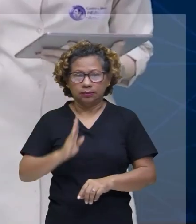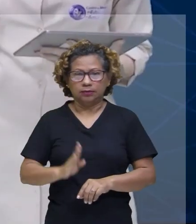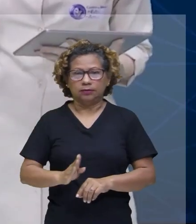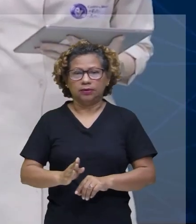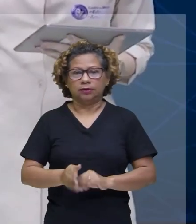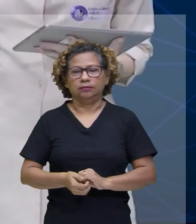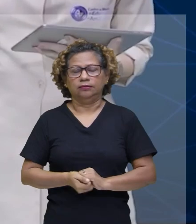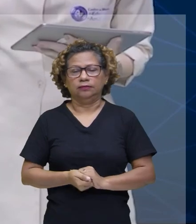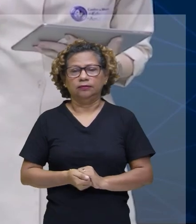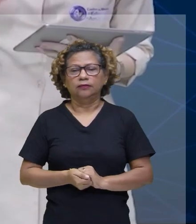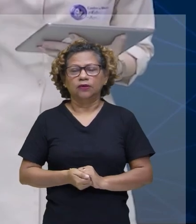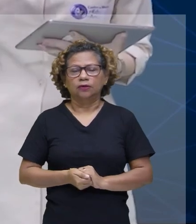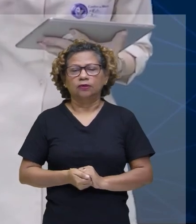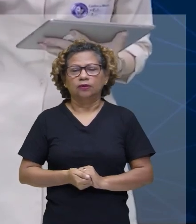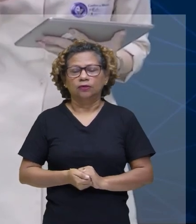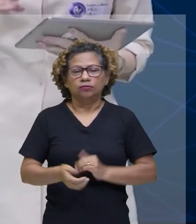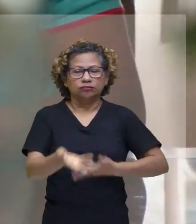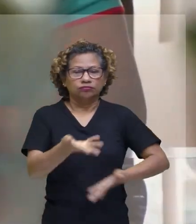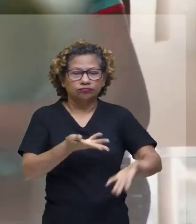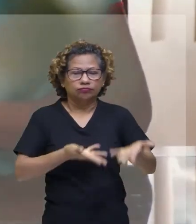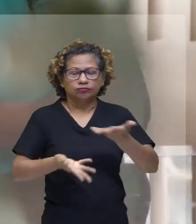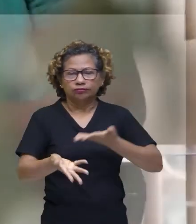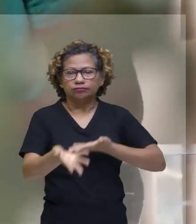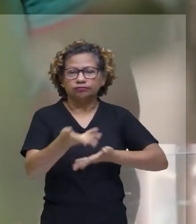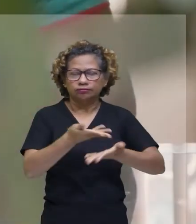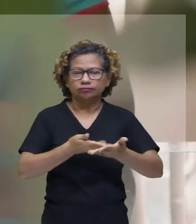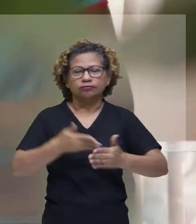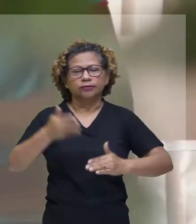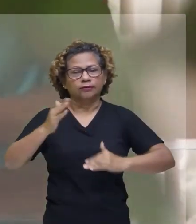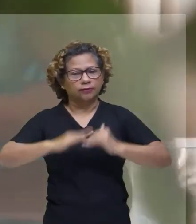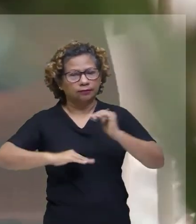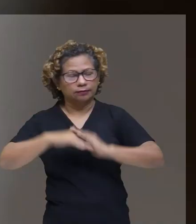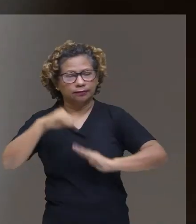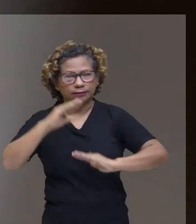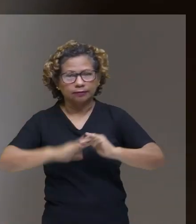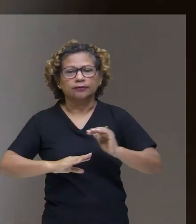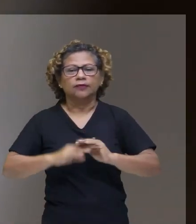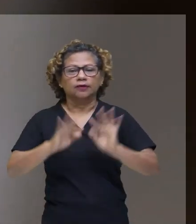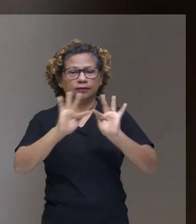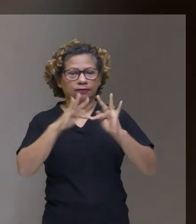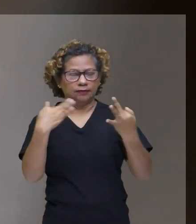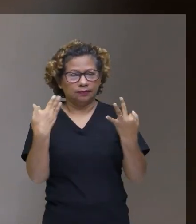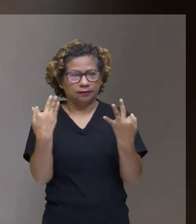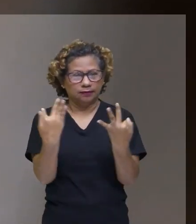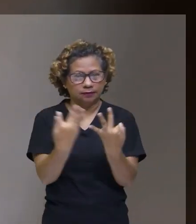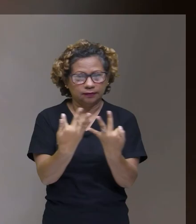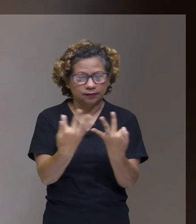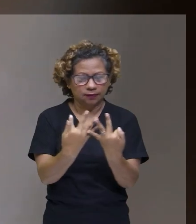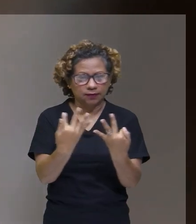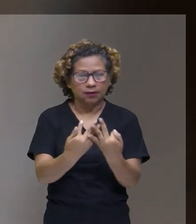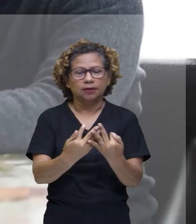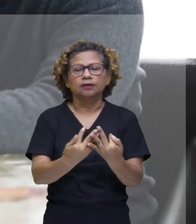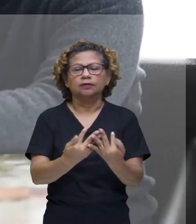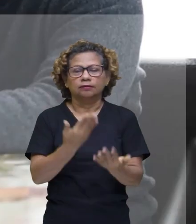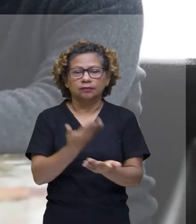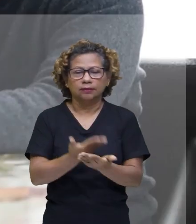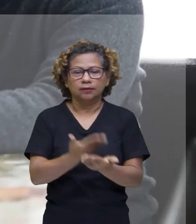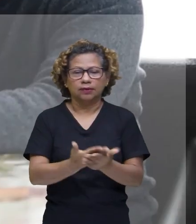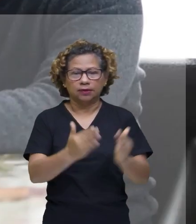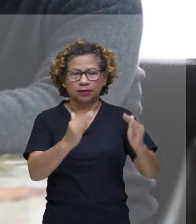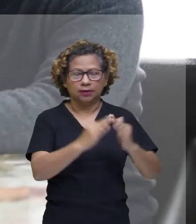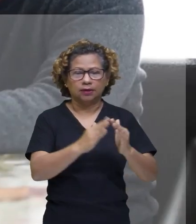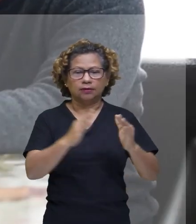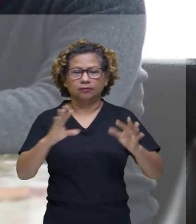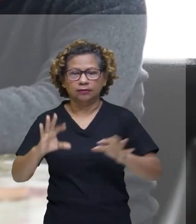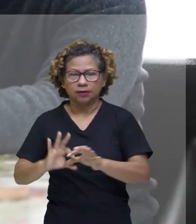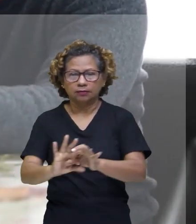Com a participação de profissionais, estudantes e famílias, o Aula em Casa é mais uma prova de que a união em